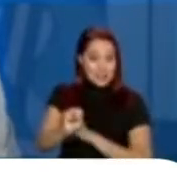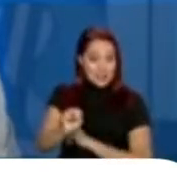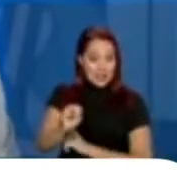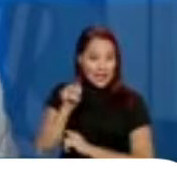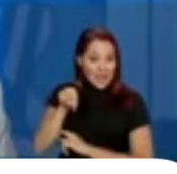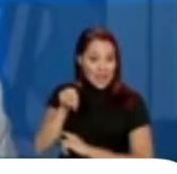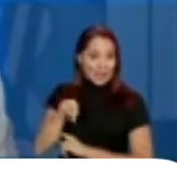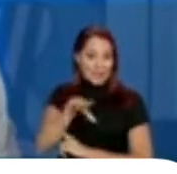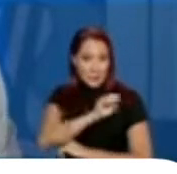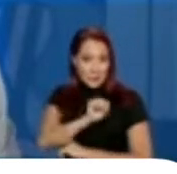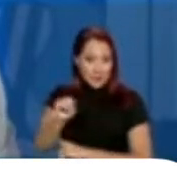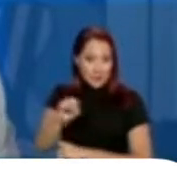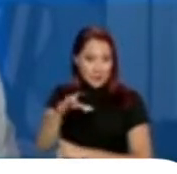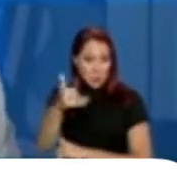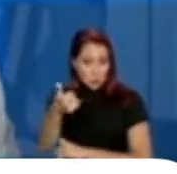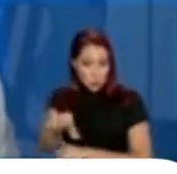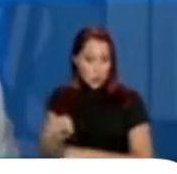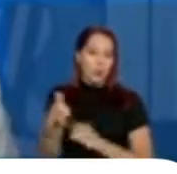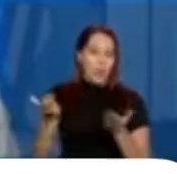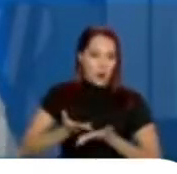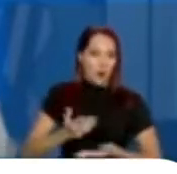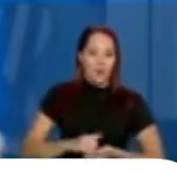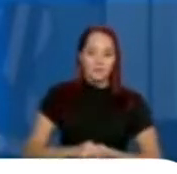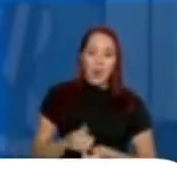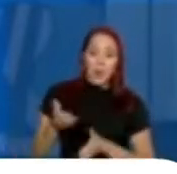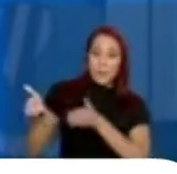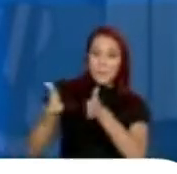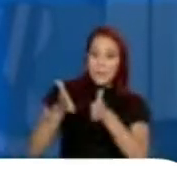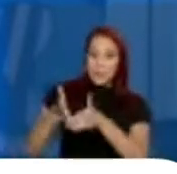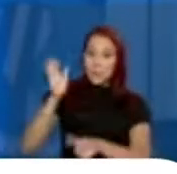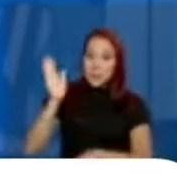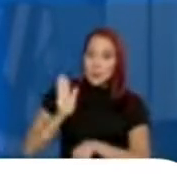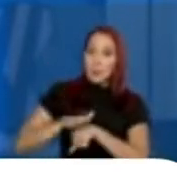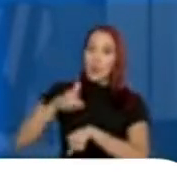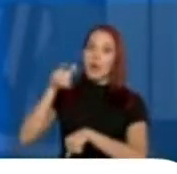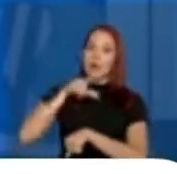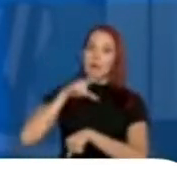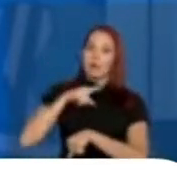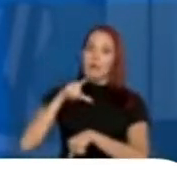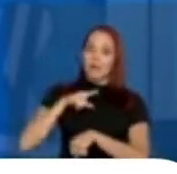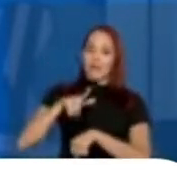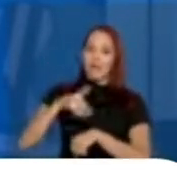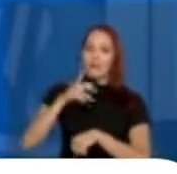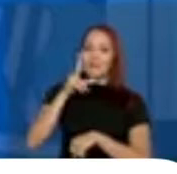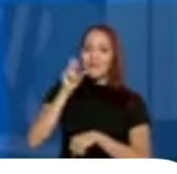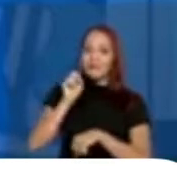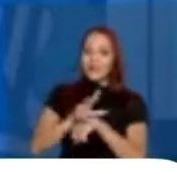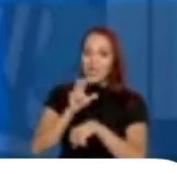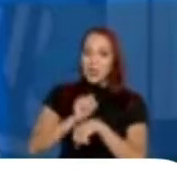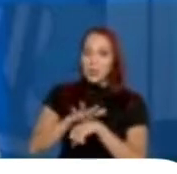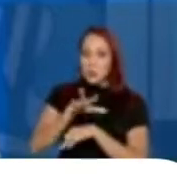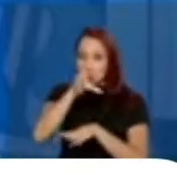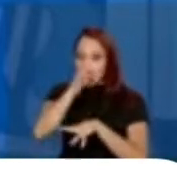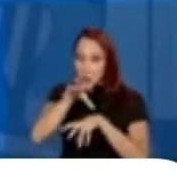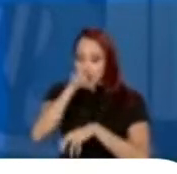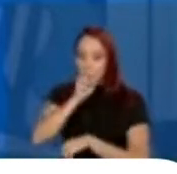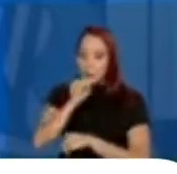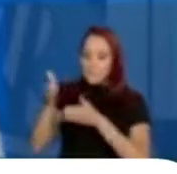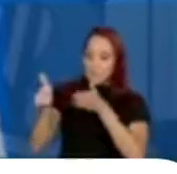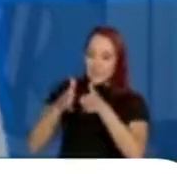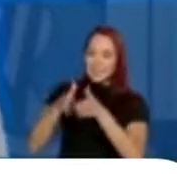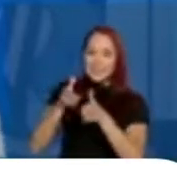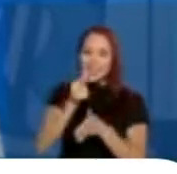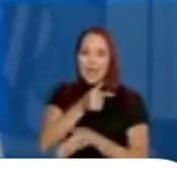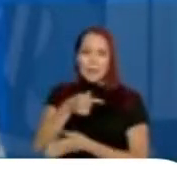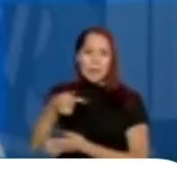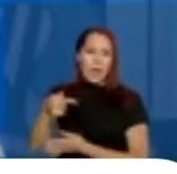epidemiológica 18, a semana 18. O período de maior incidência de vírus respiratórios ocorre em torno da